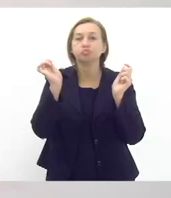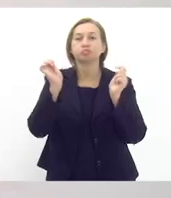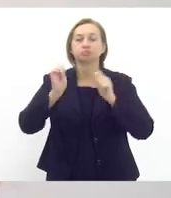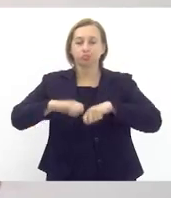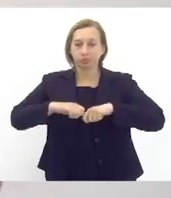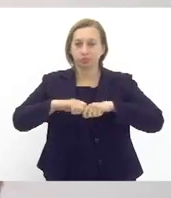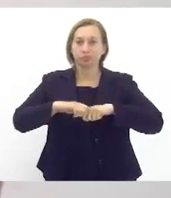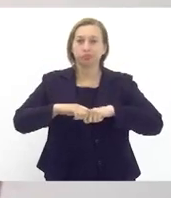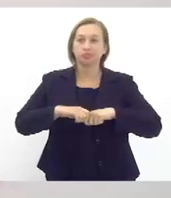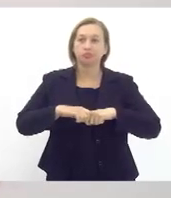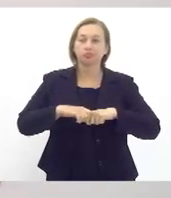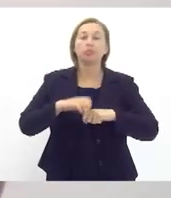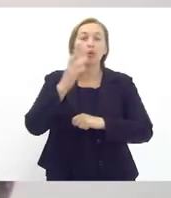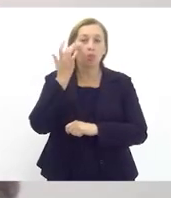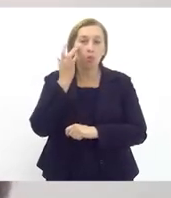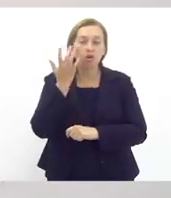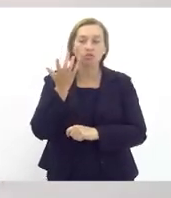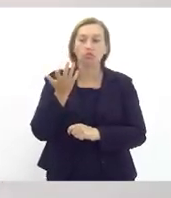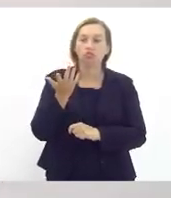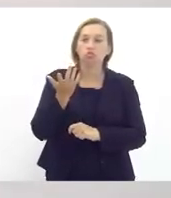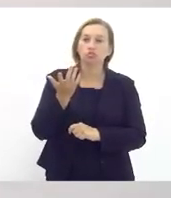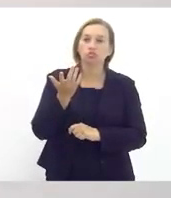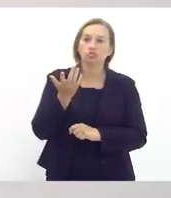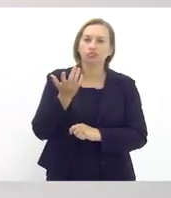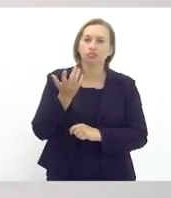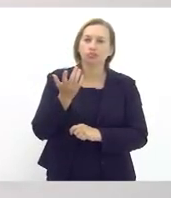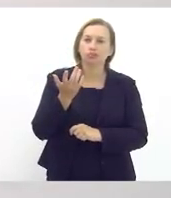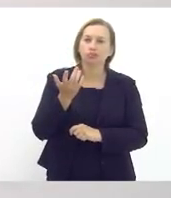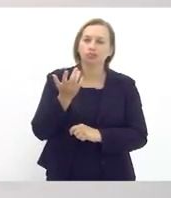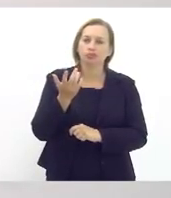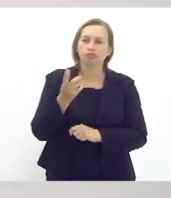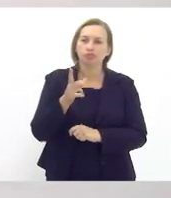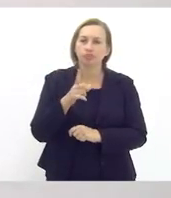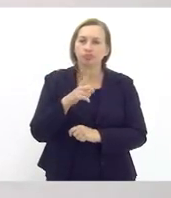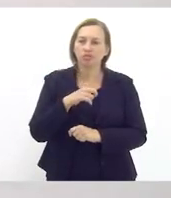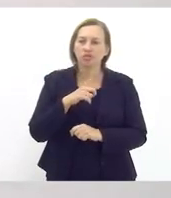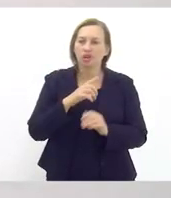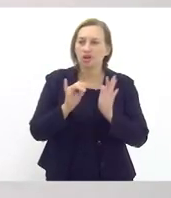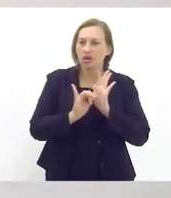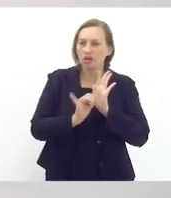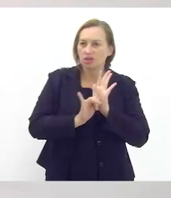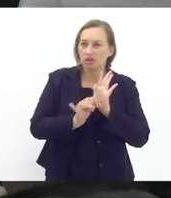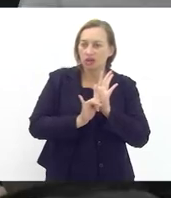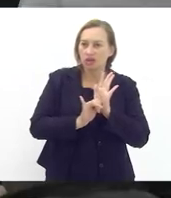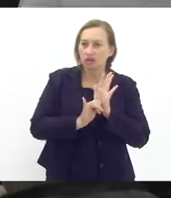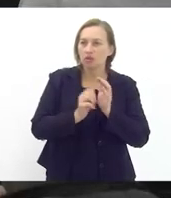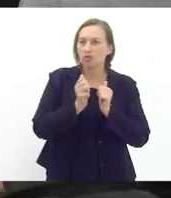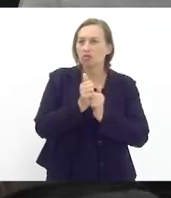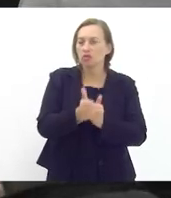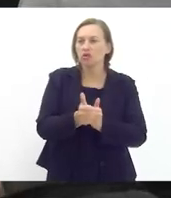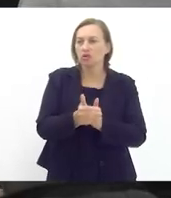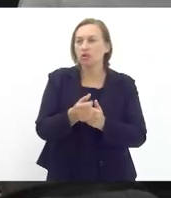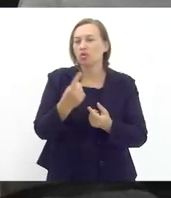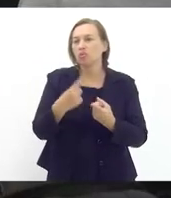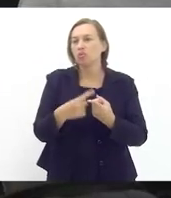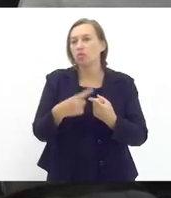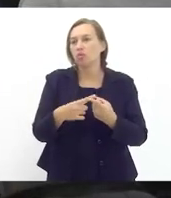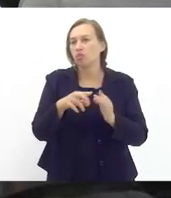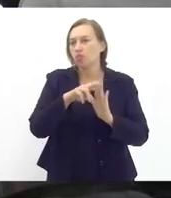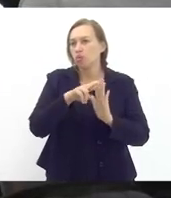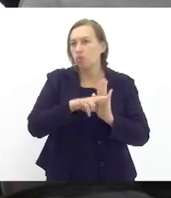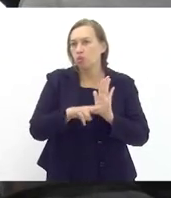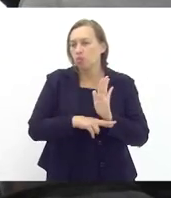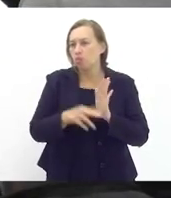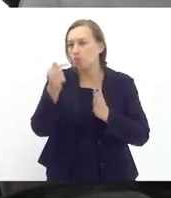e eu acho Por exemplo que a gente deveria ter editais para os segmentos porque o regime de pontuação